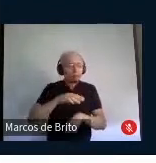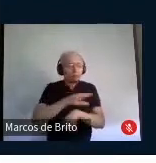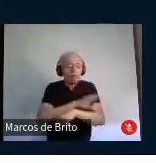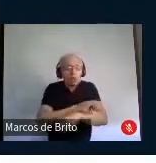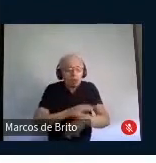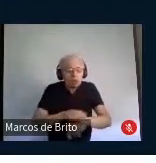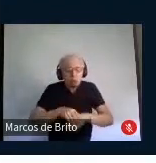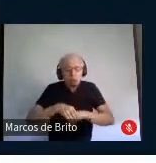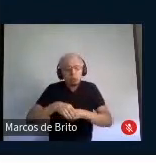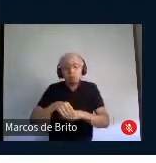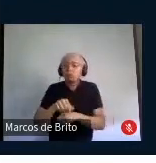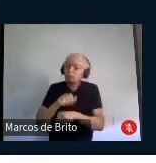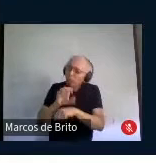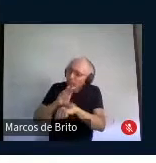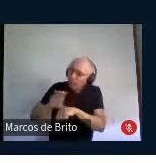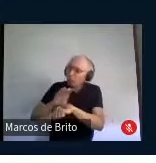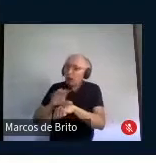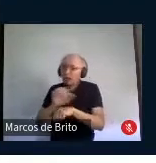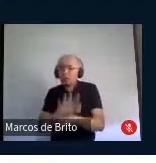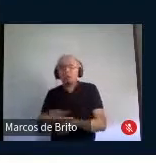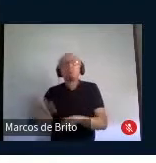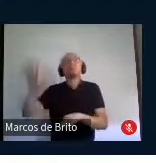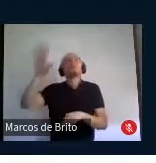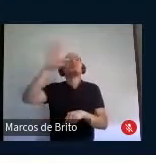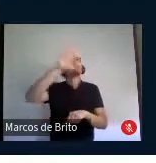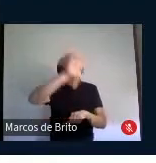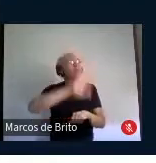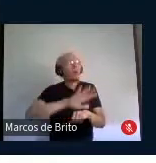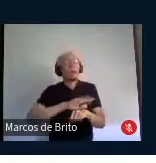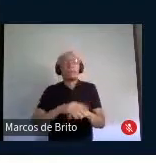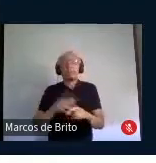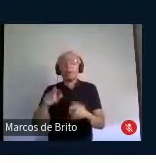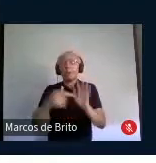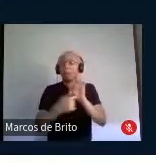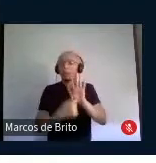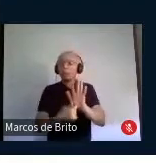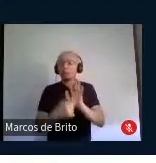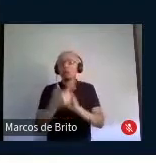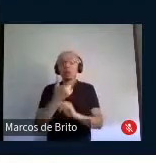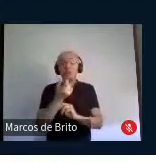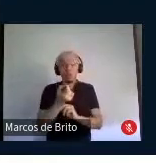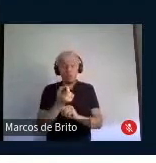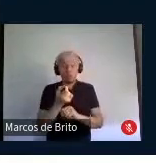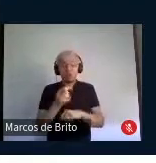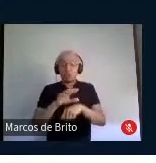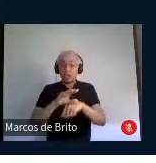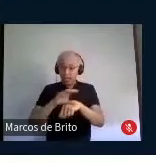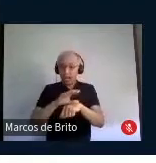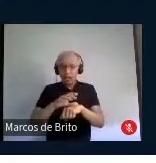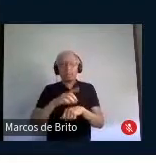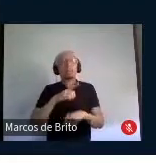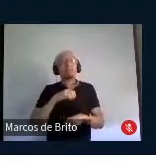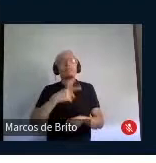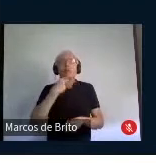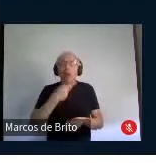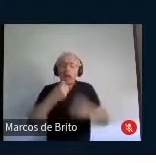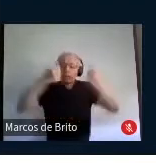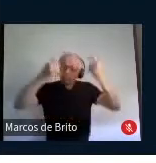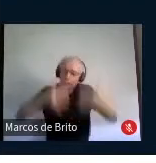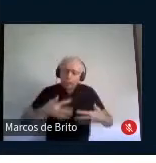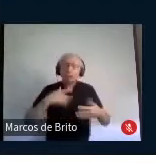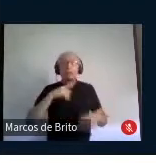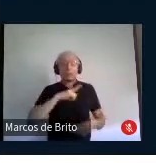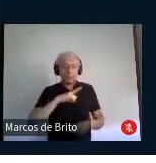educacionais pelos CAIs. Então, aqui nós listamos os 20 CAIs que declararam ofertar esses cursos, e